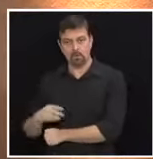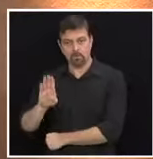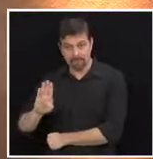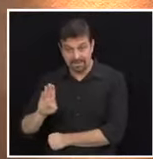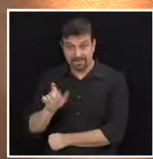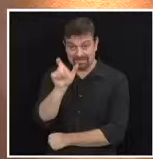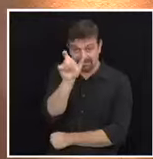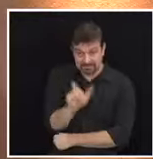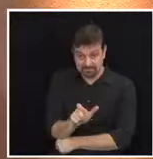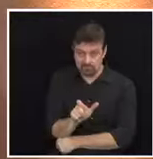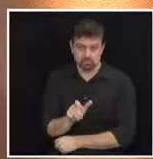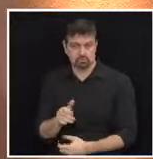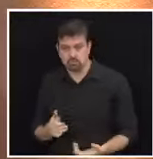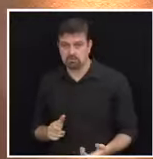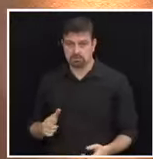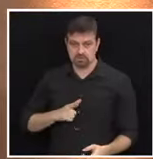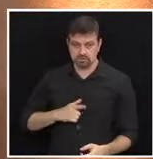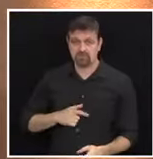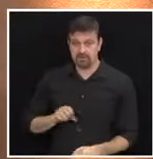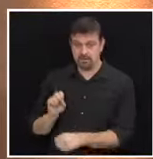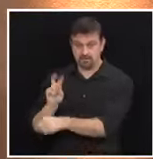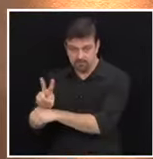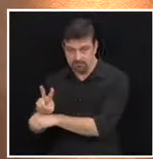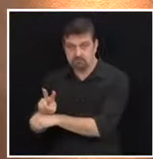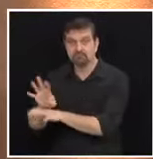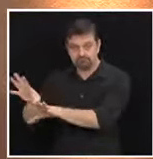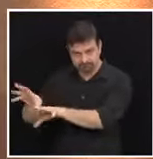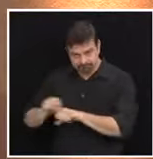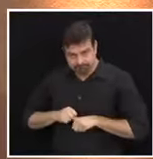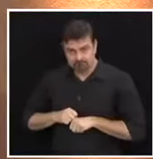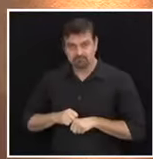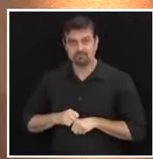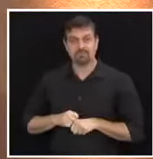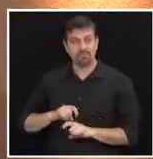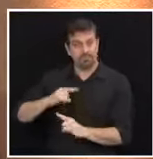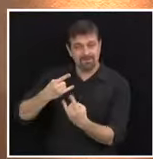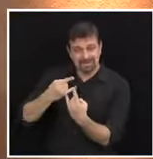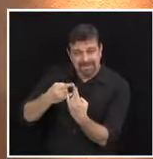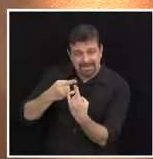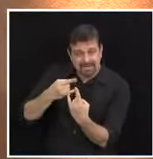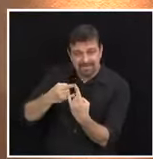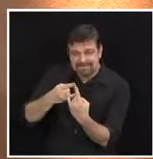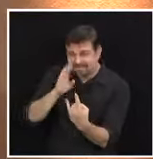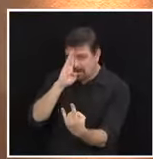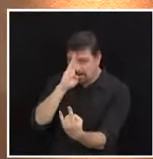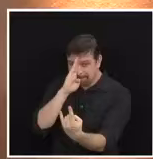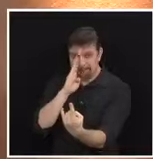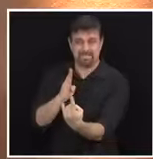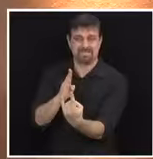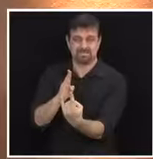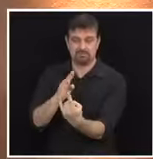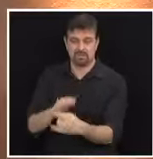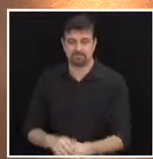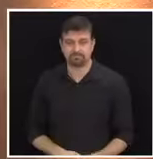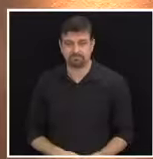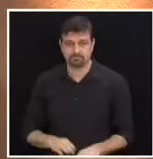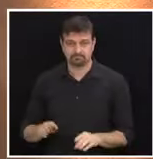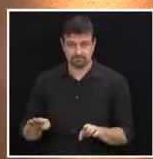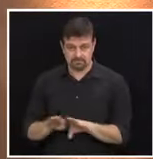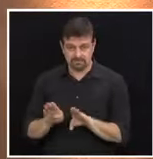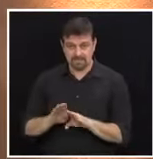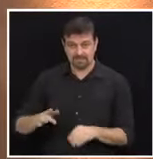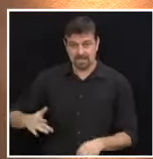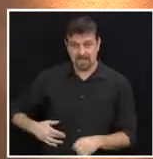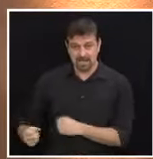a pessoa, a companheira tem o vírus. Então, mais uma vez, o preservativo é essencial. No caso da hepatite